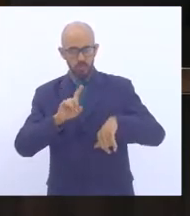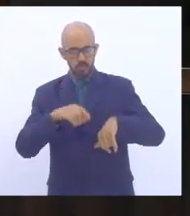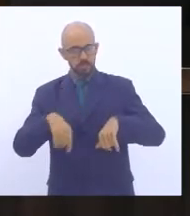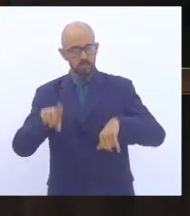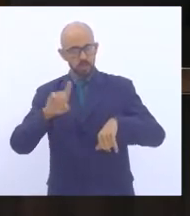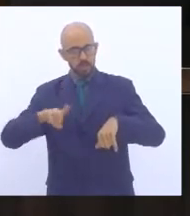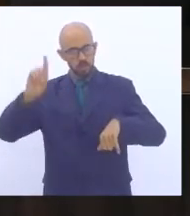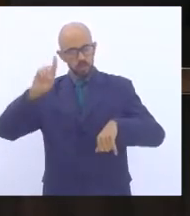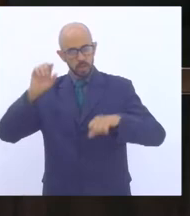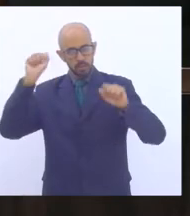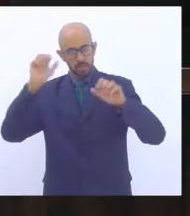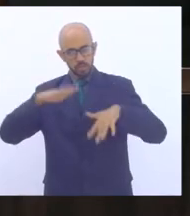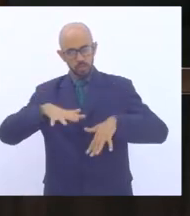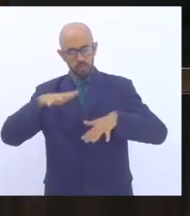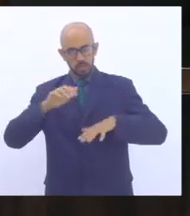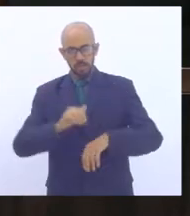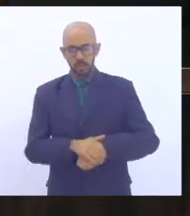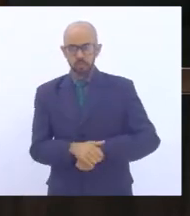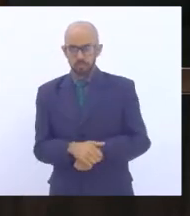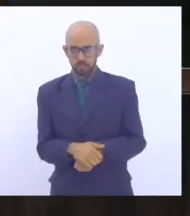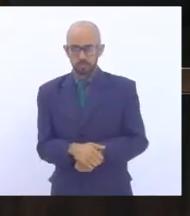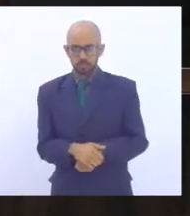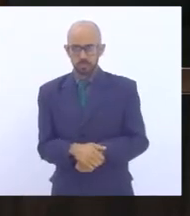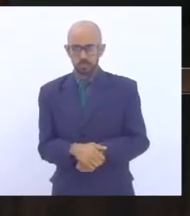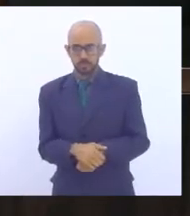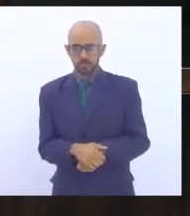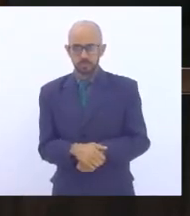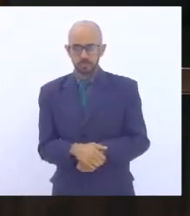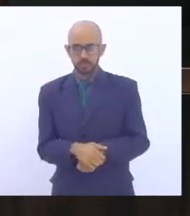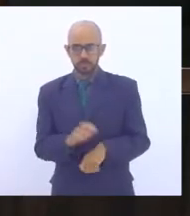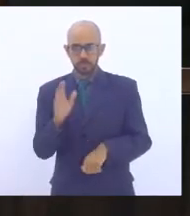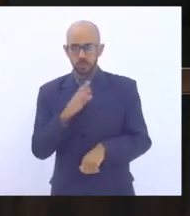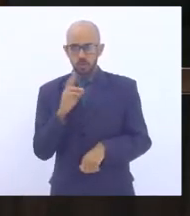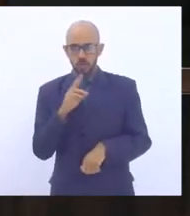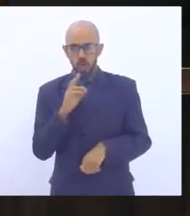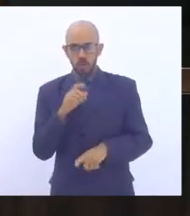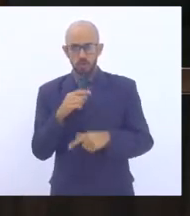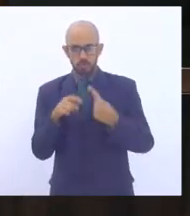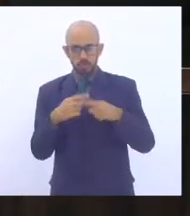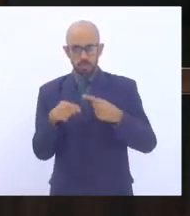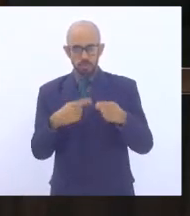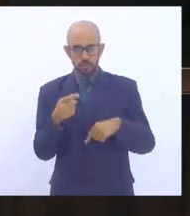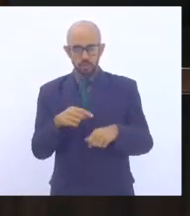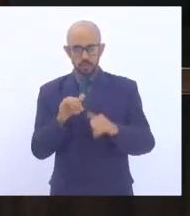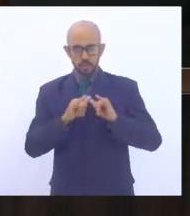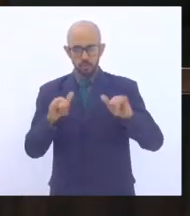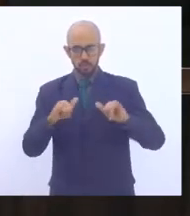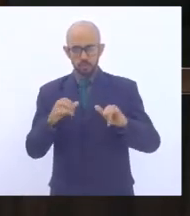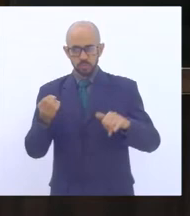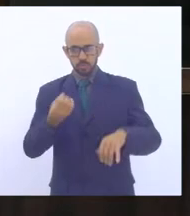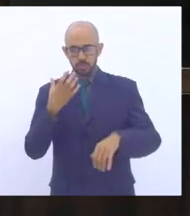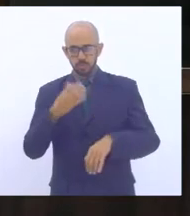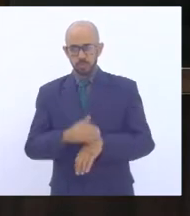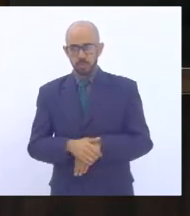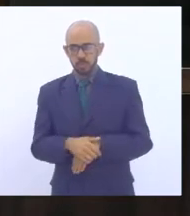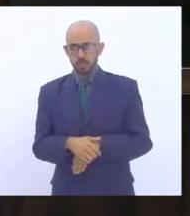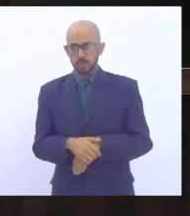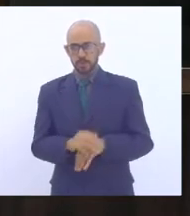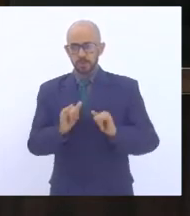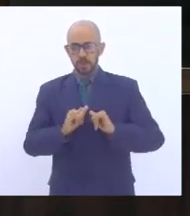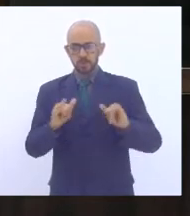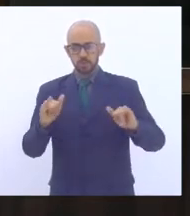abençoa Oi e já já vamos ter notícias boas o